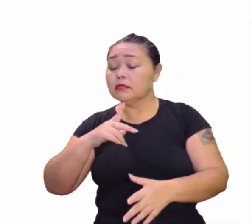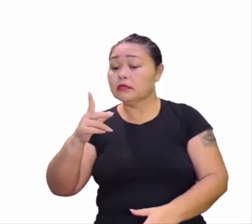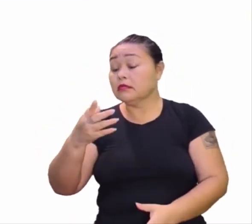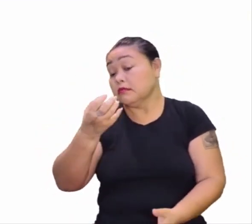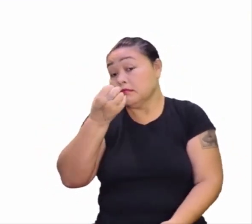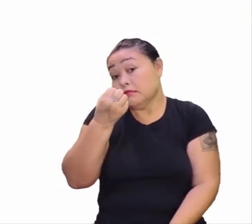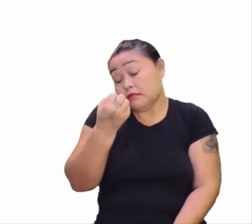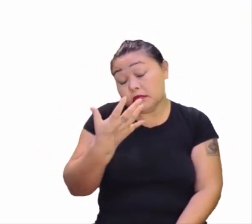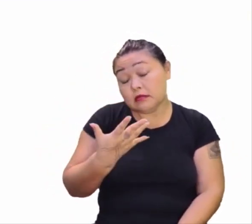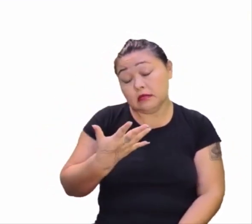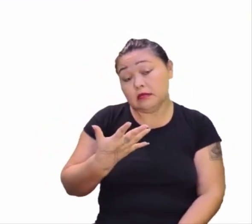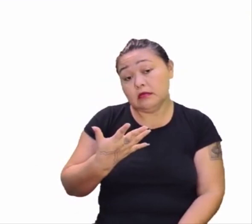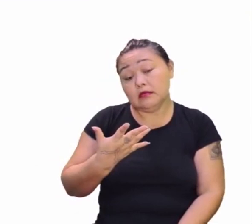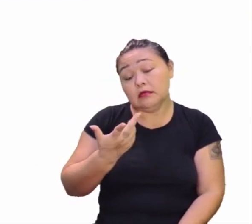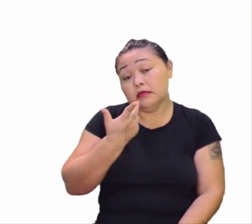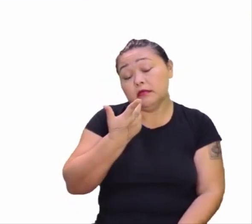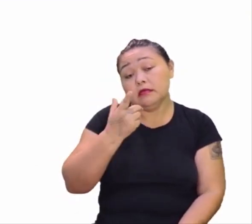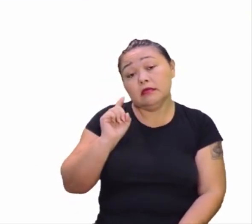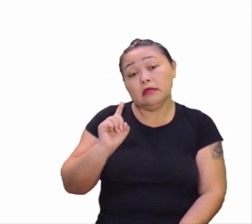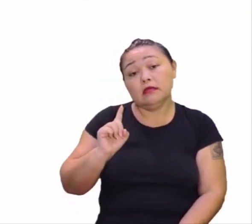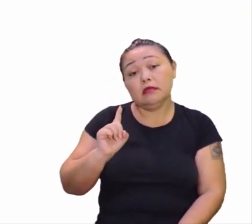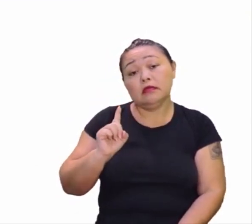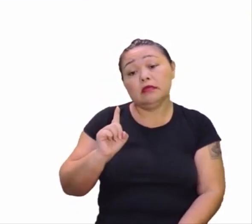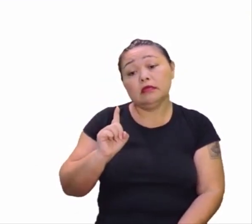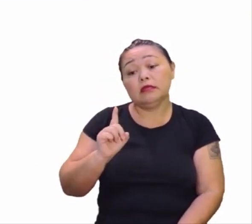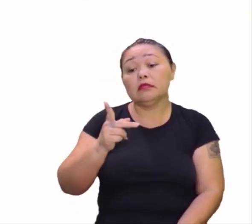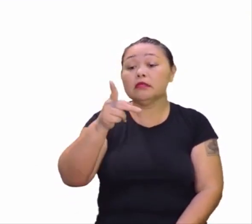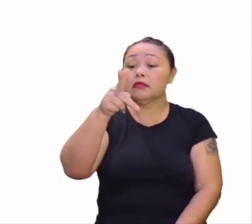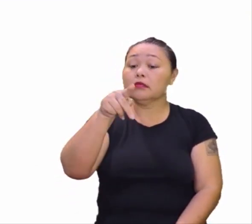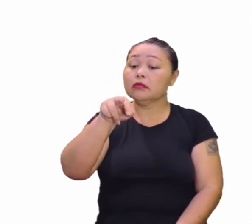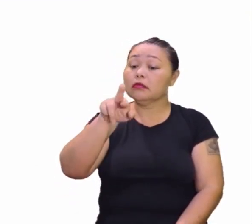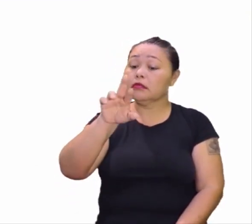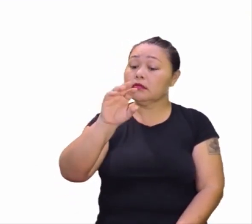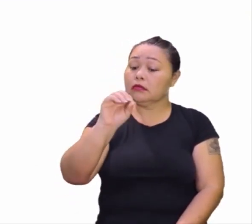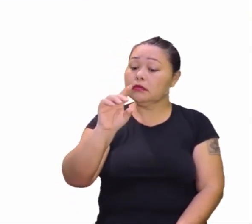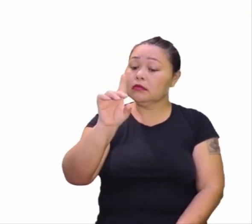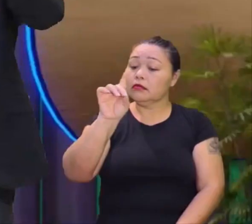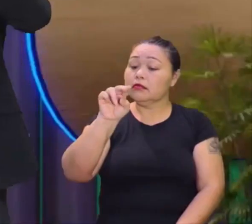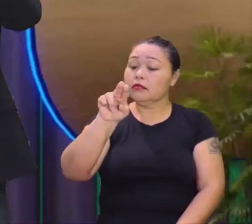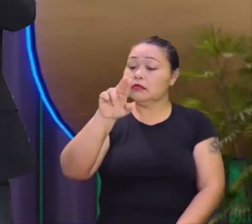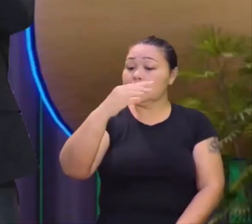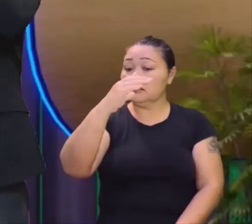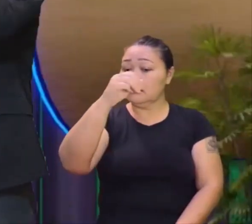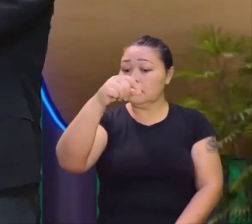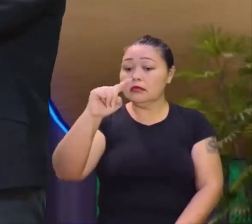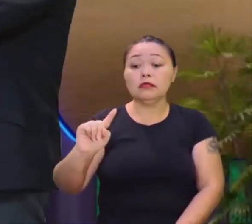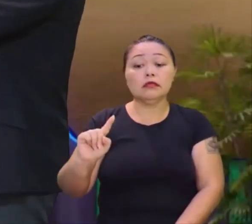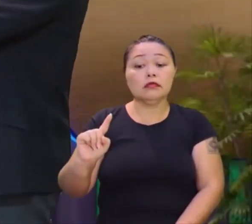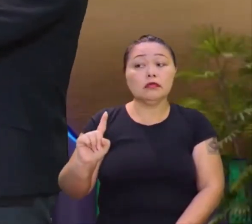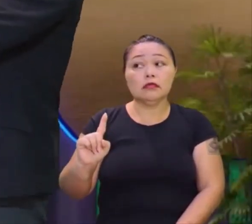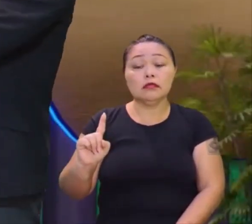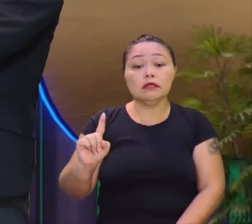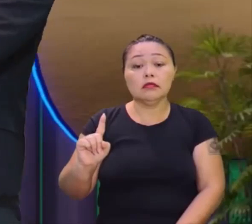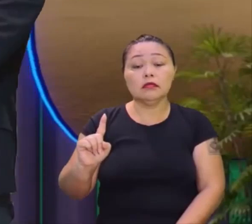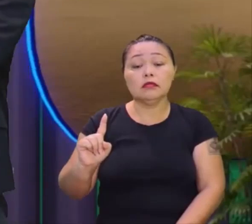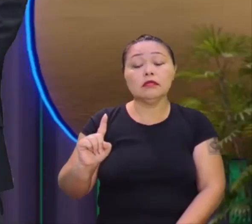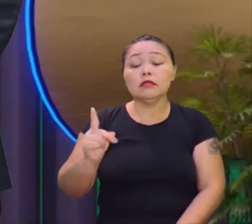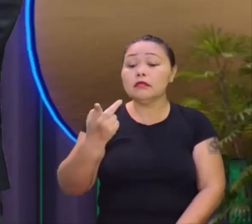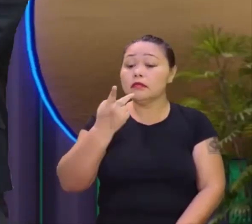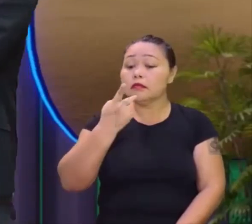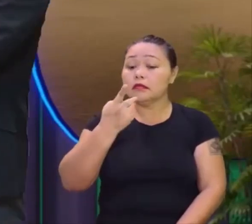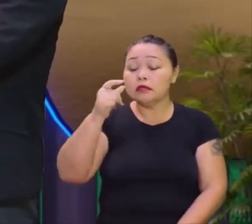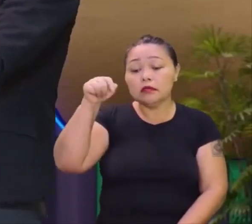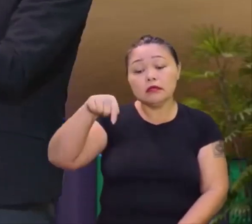Bem, quando a gente fala em produção, chega aí, meu diretor. Olha só,